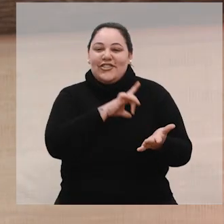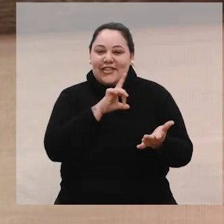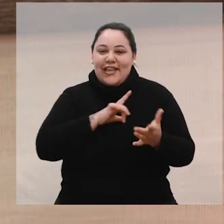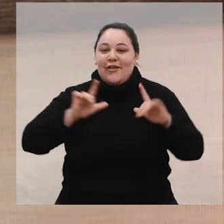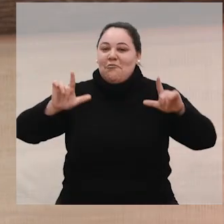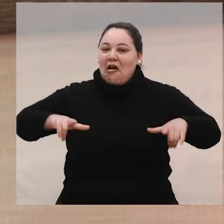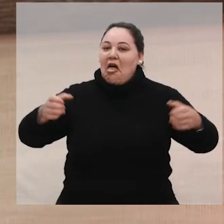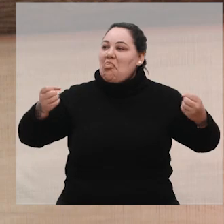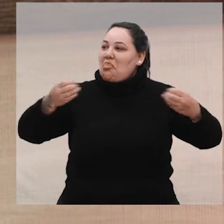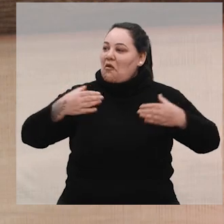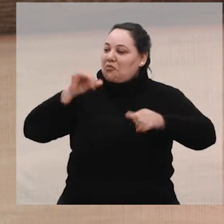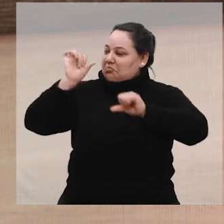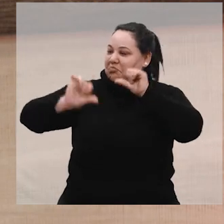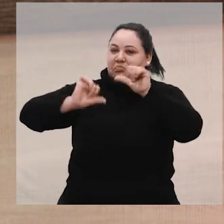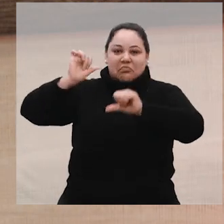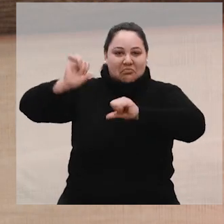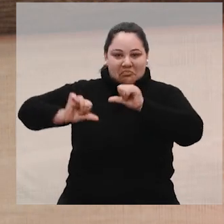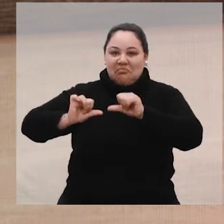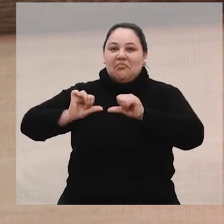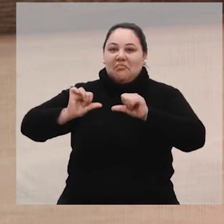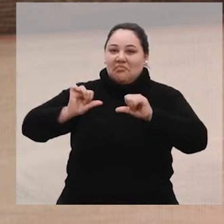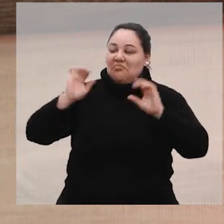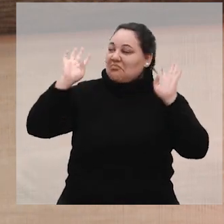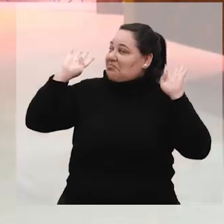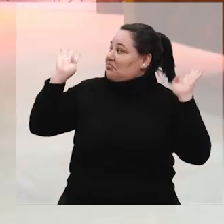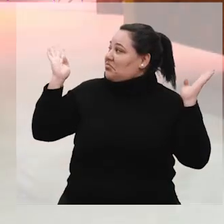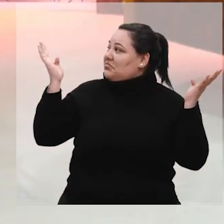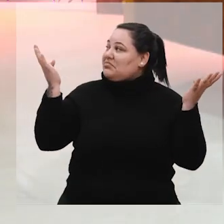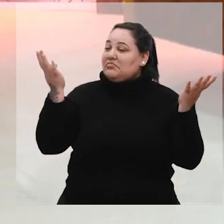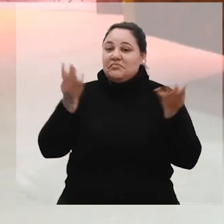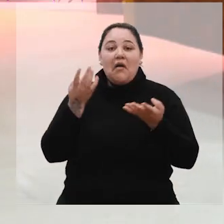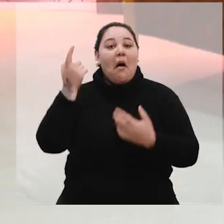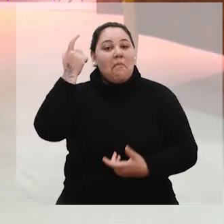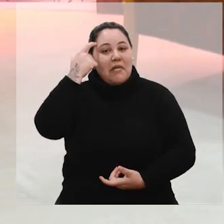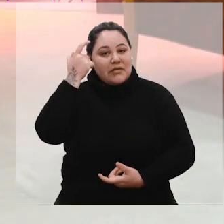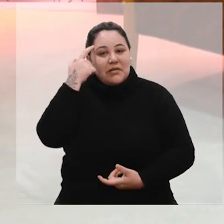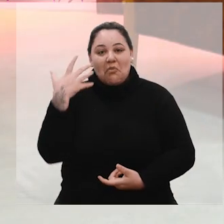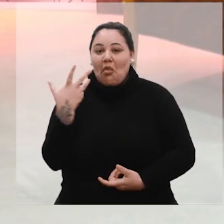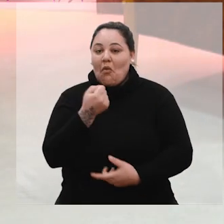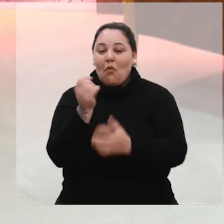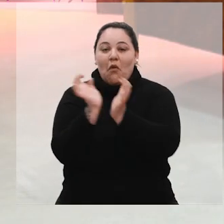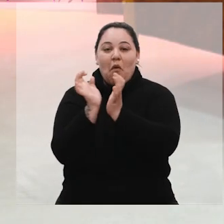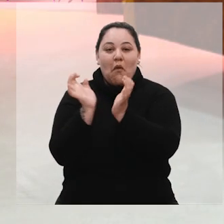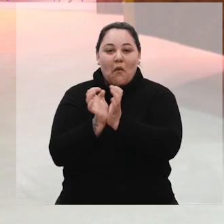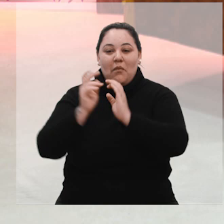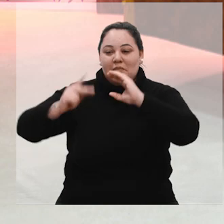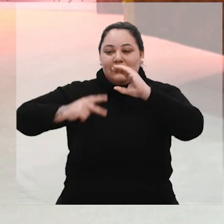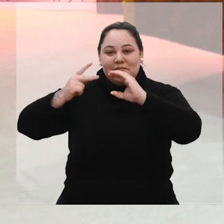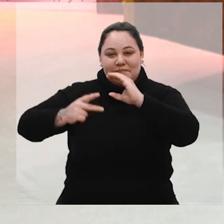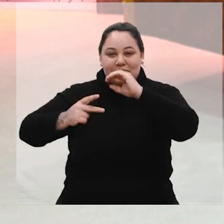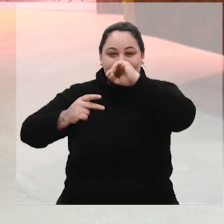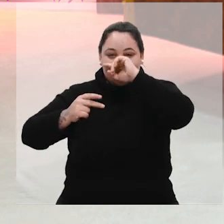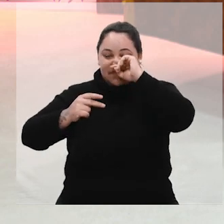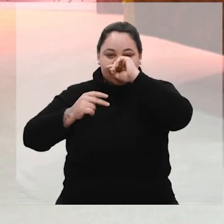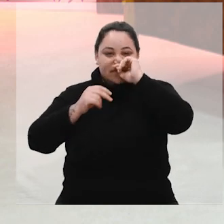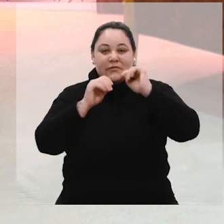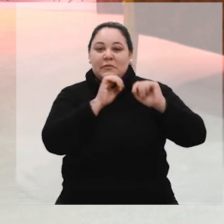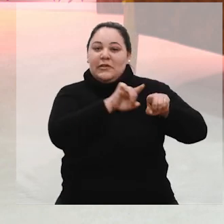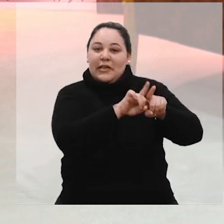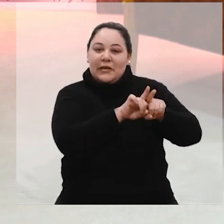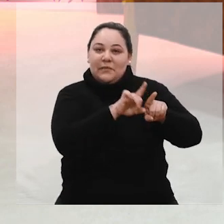exatamente, temos um cenário aqui completamente inovador e pensado por toda a equipe da TV Câmara aqui ao fundo,